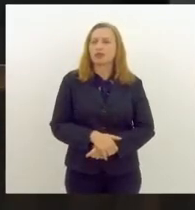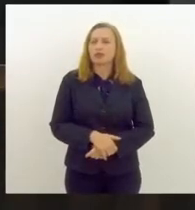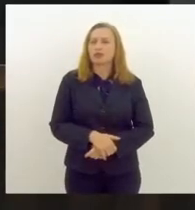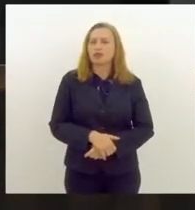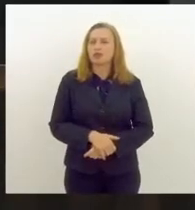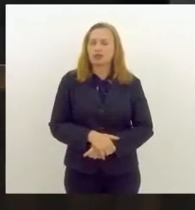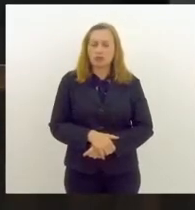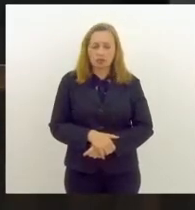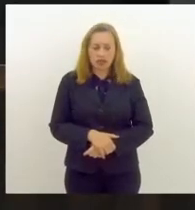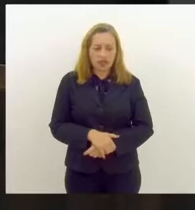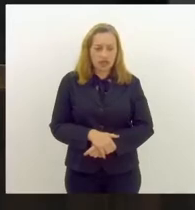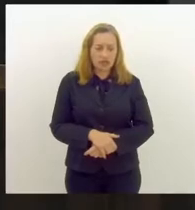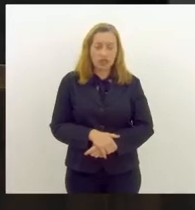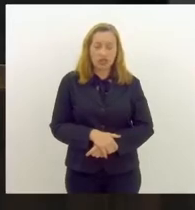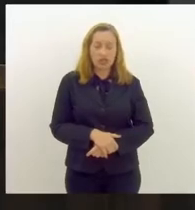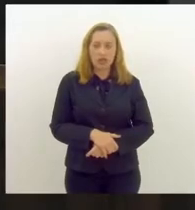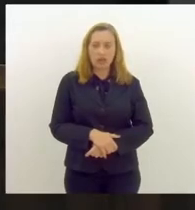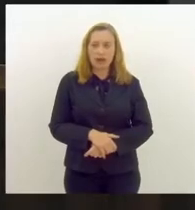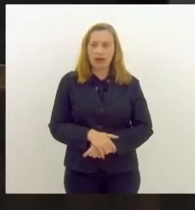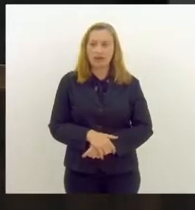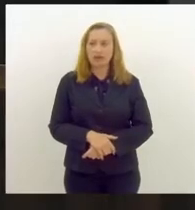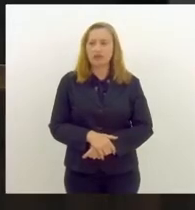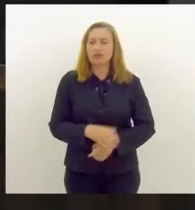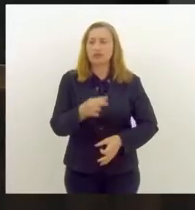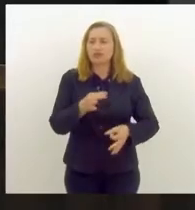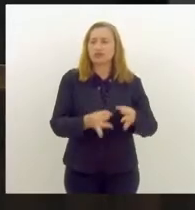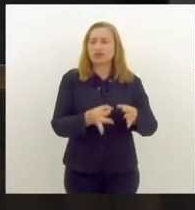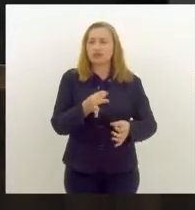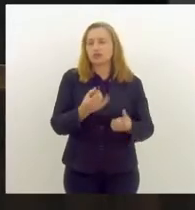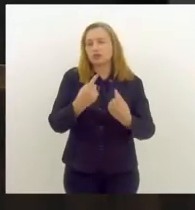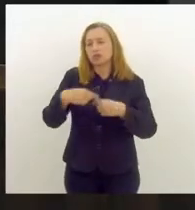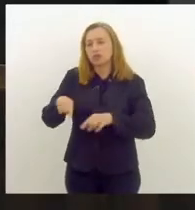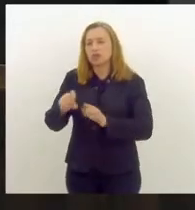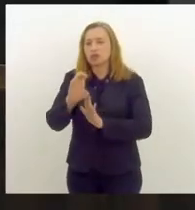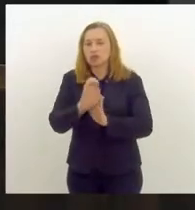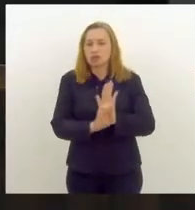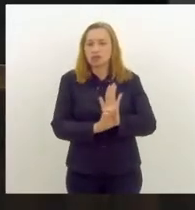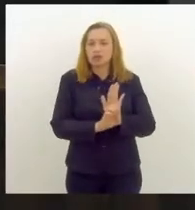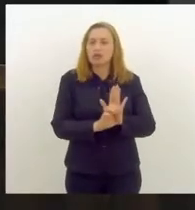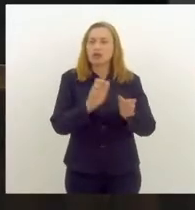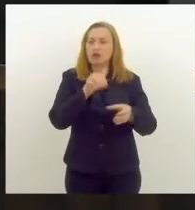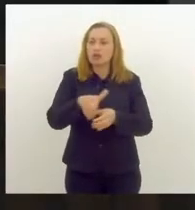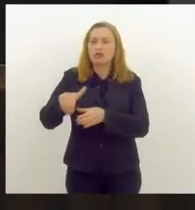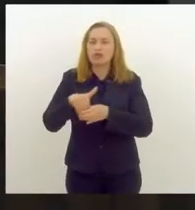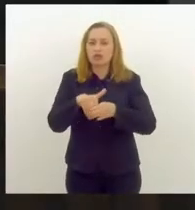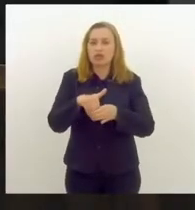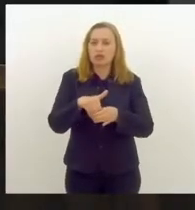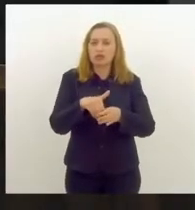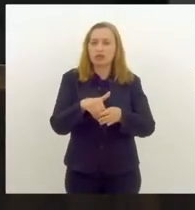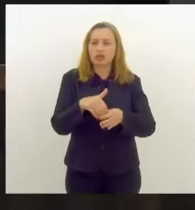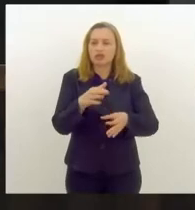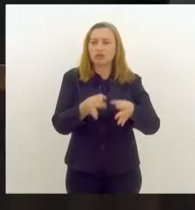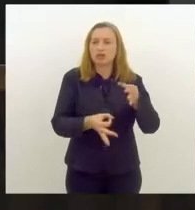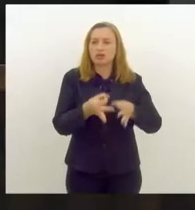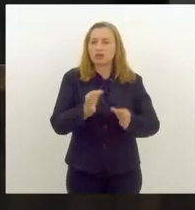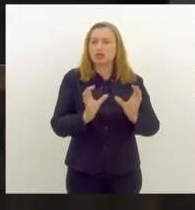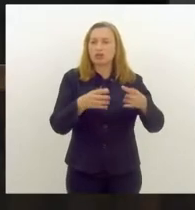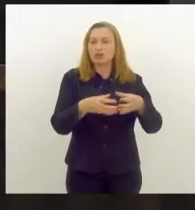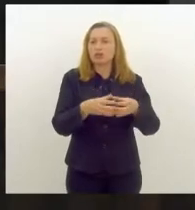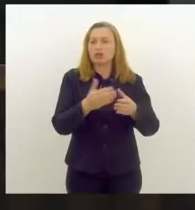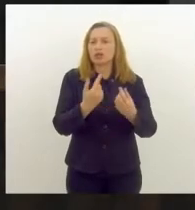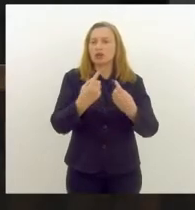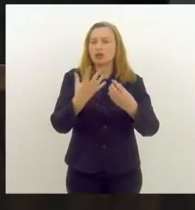eu vou votar o parecer da Comissão de Constituição e Justiça contrário às emendas. Então, em votação, parecer da Comissão de Constituição e Justiça. Senhores que aprovam, permaneçam como